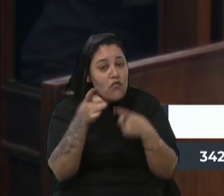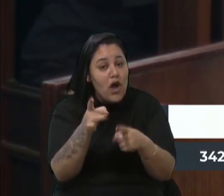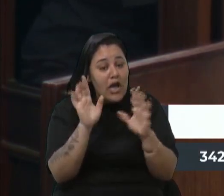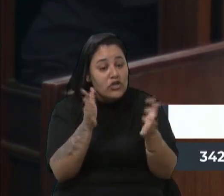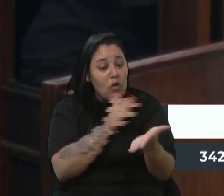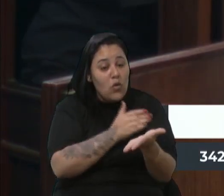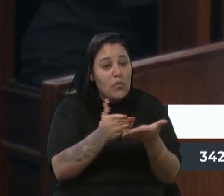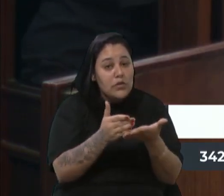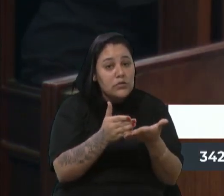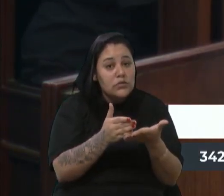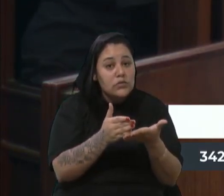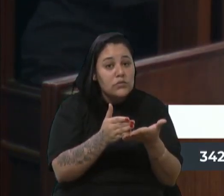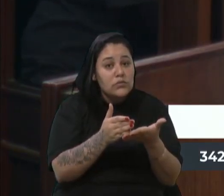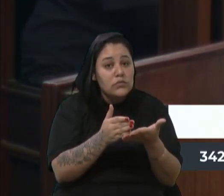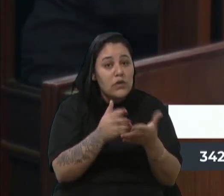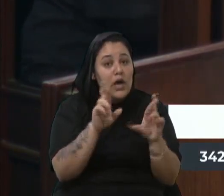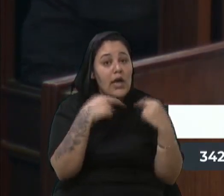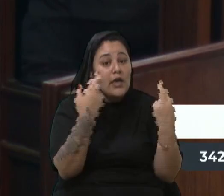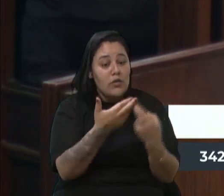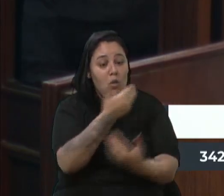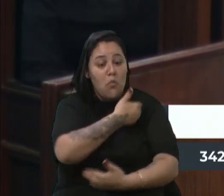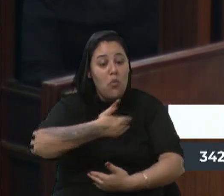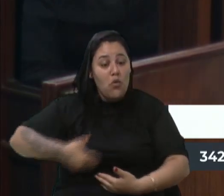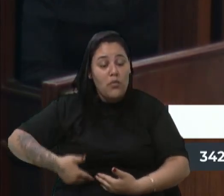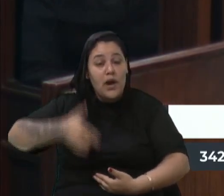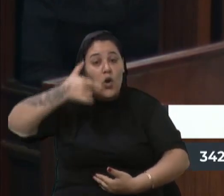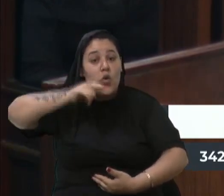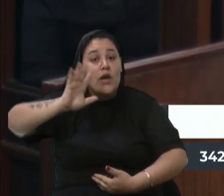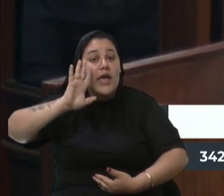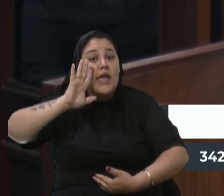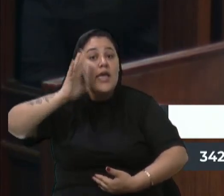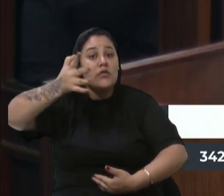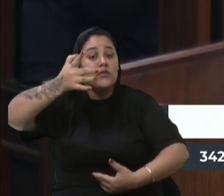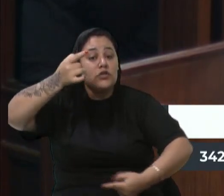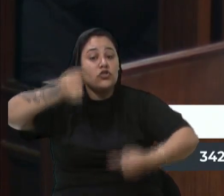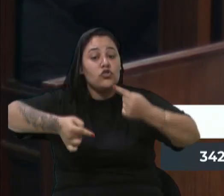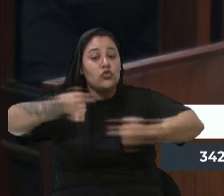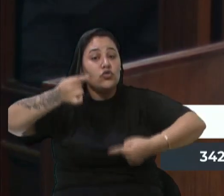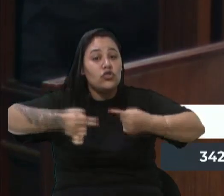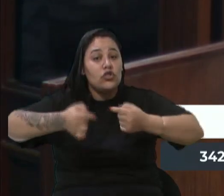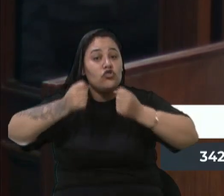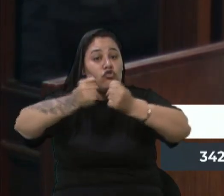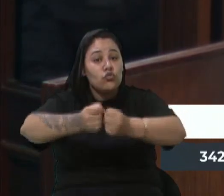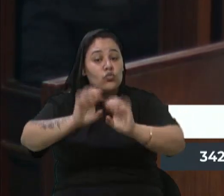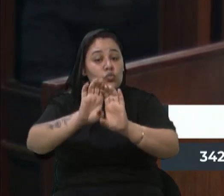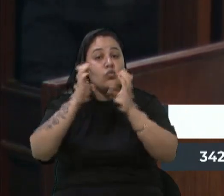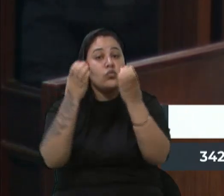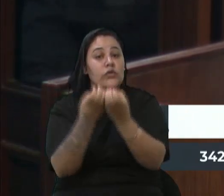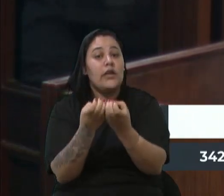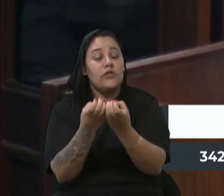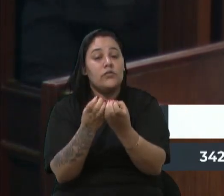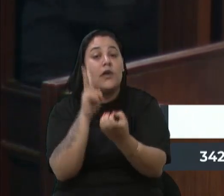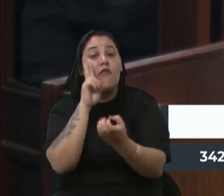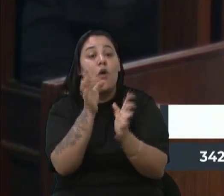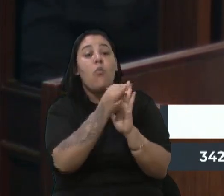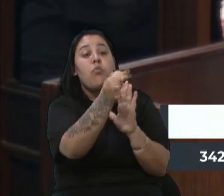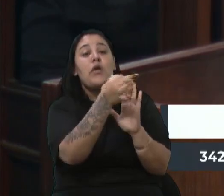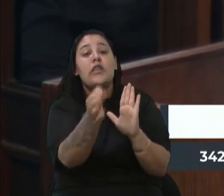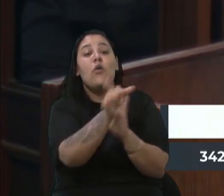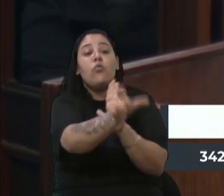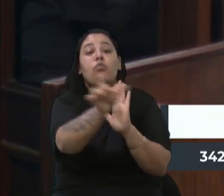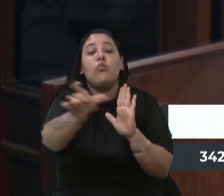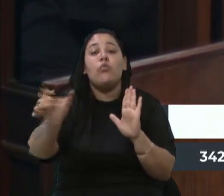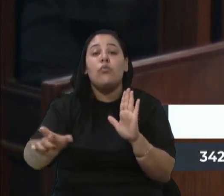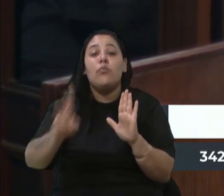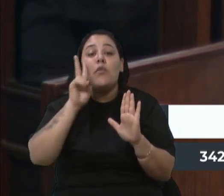início. Audiências públicas para a gente poder debater junto com a comunidade que nós possamos repassar